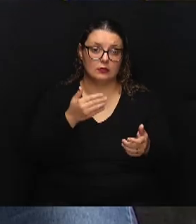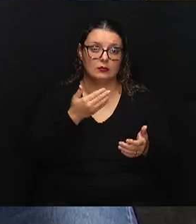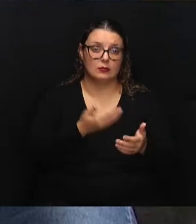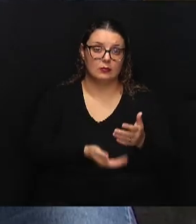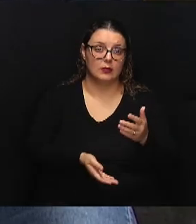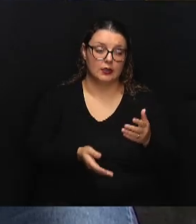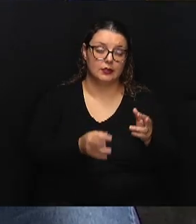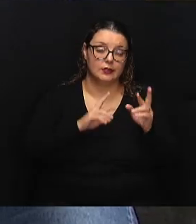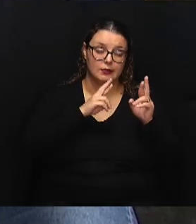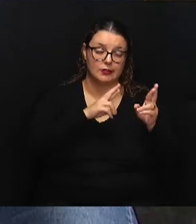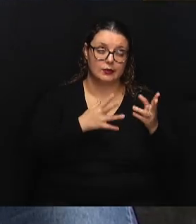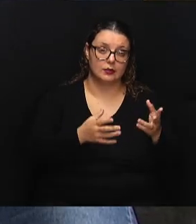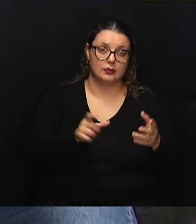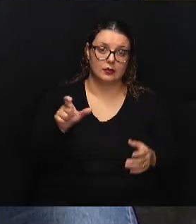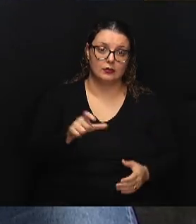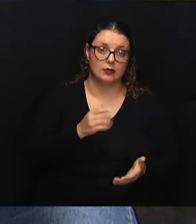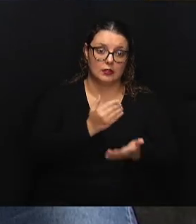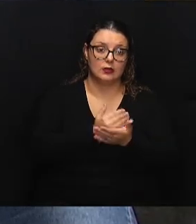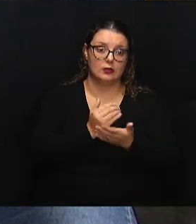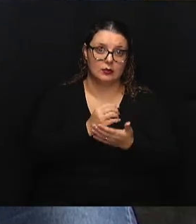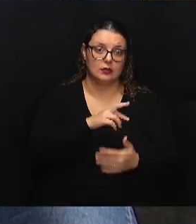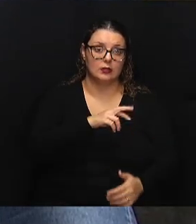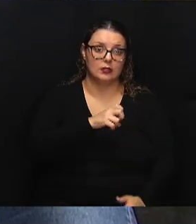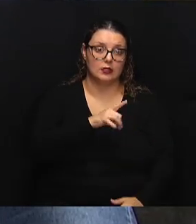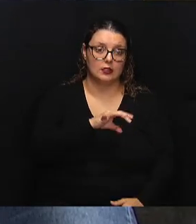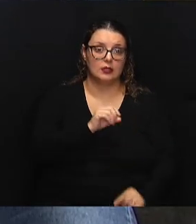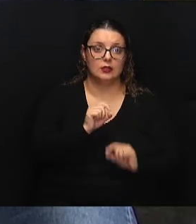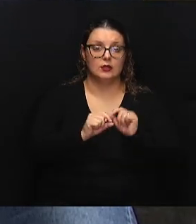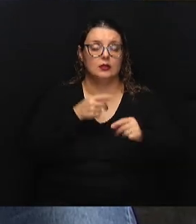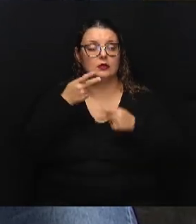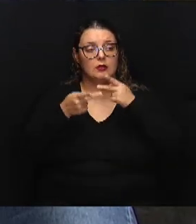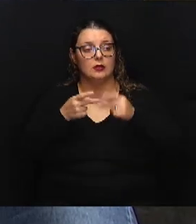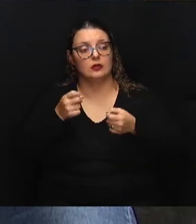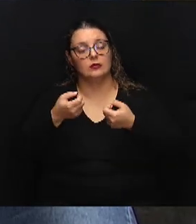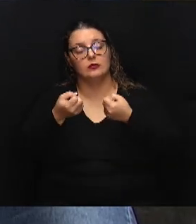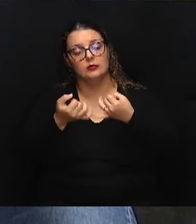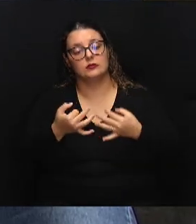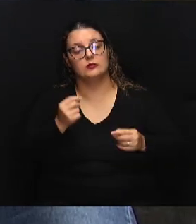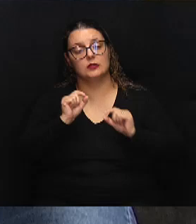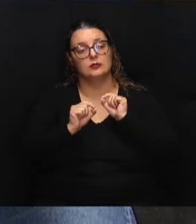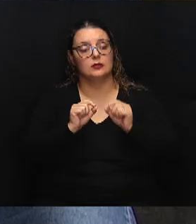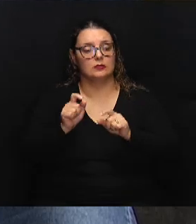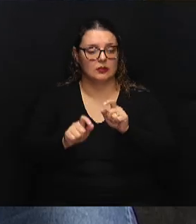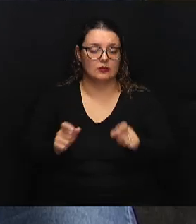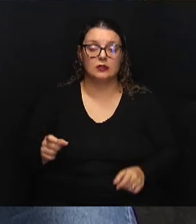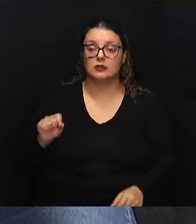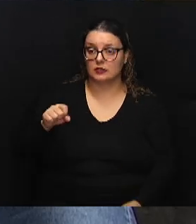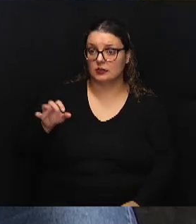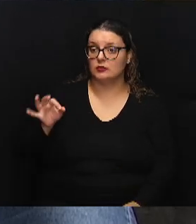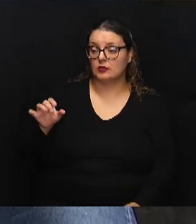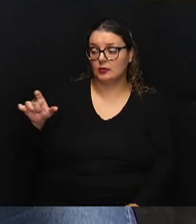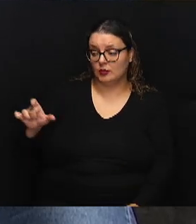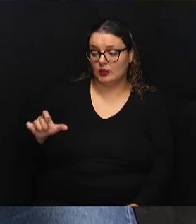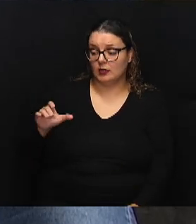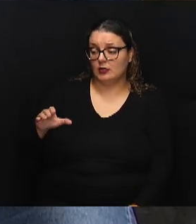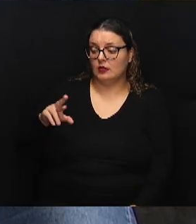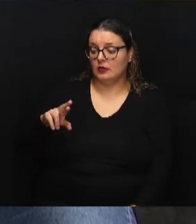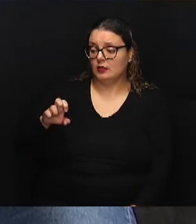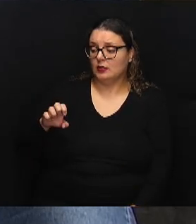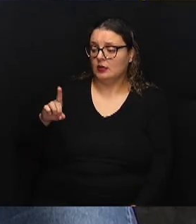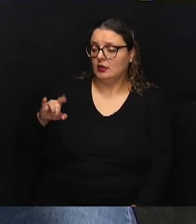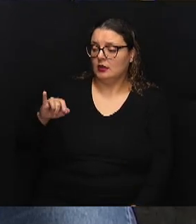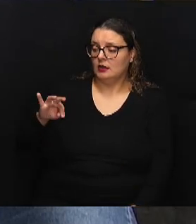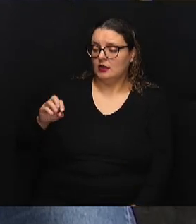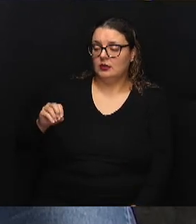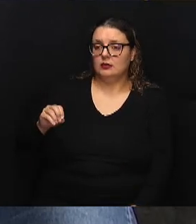de crédito. Vocês falam sobre isso também? O que você orienta as pessoas? Sim, com certeza, né? O cartão de crédito,